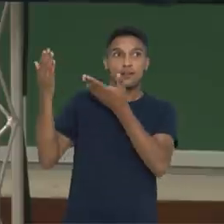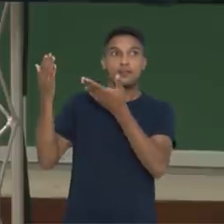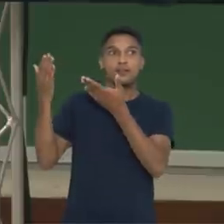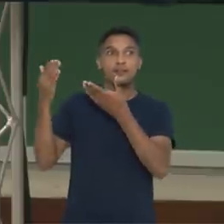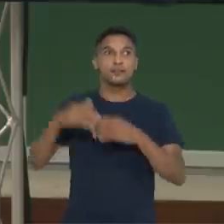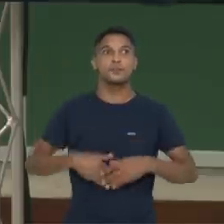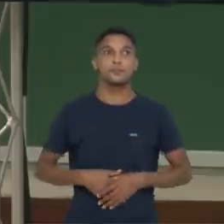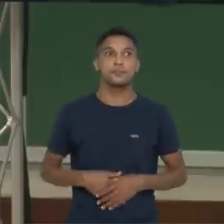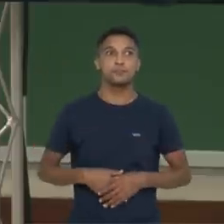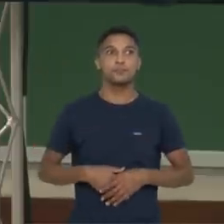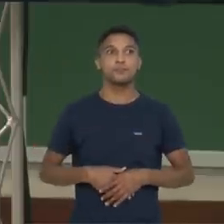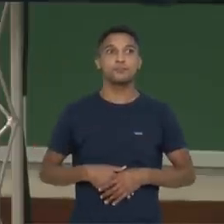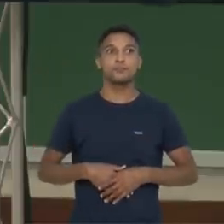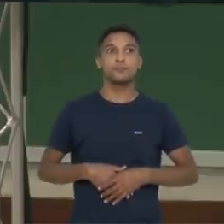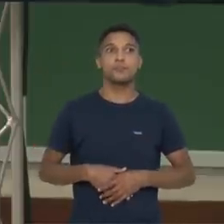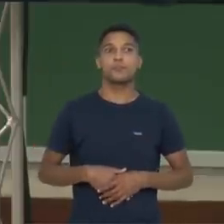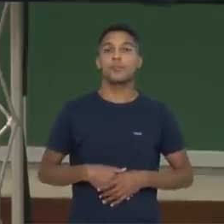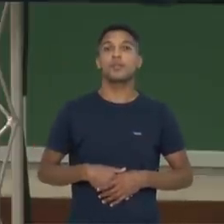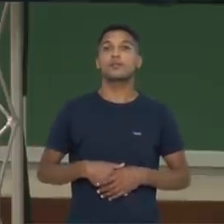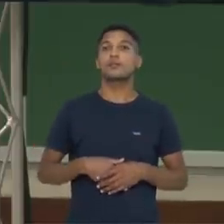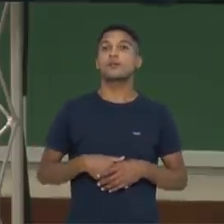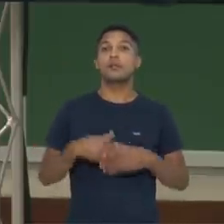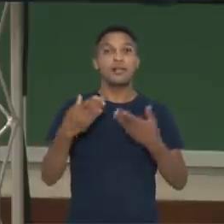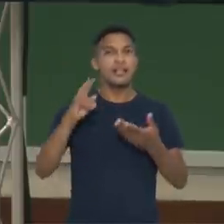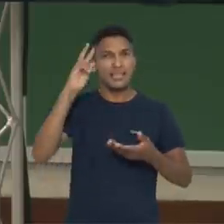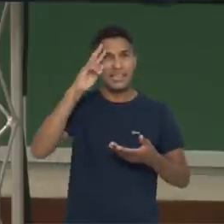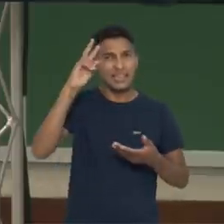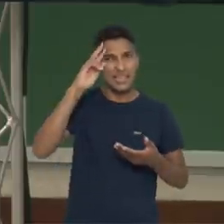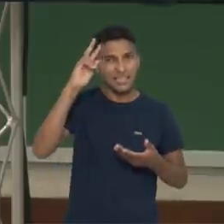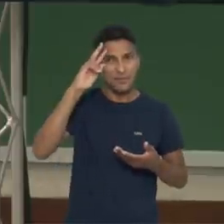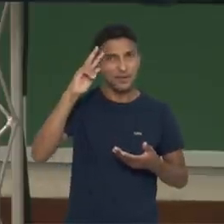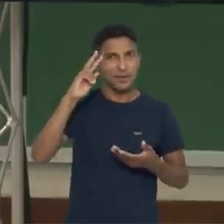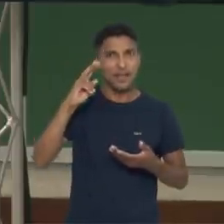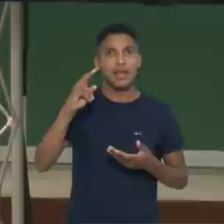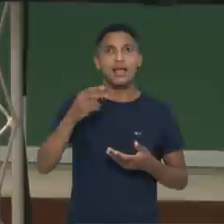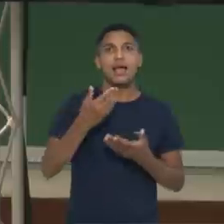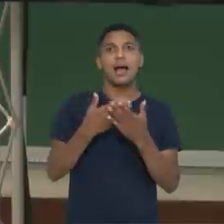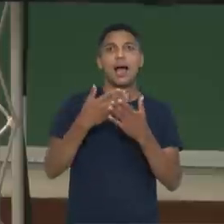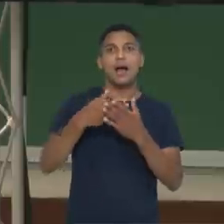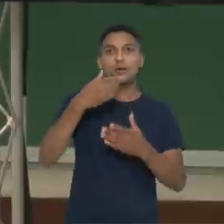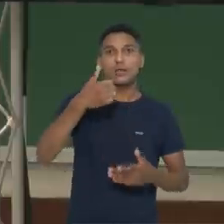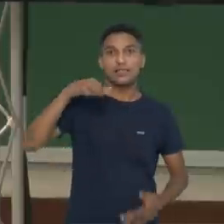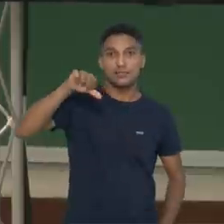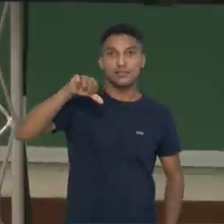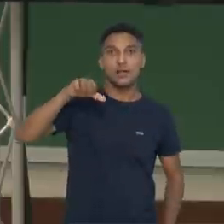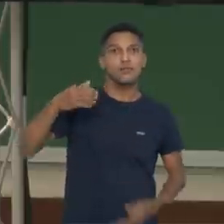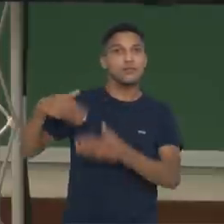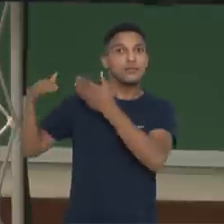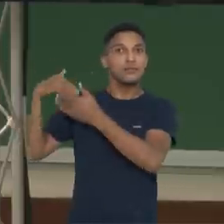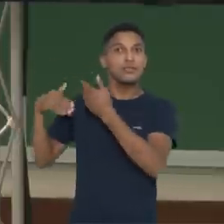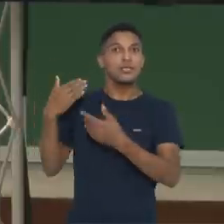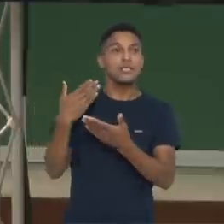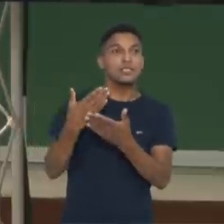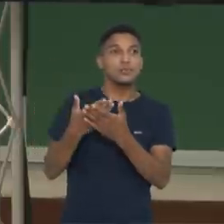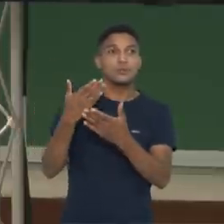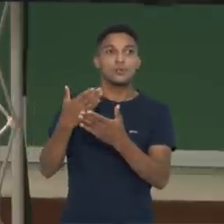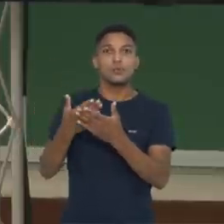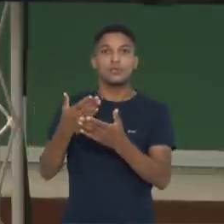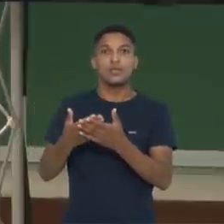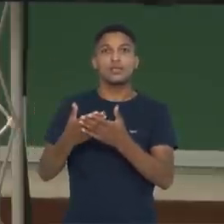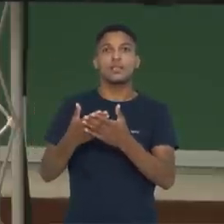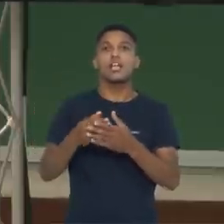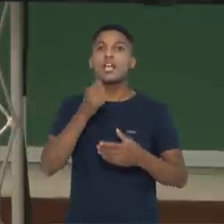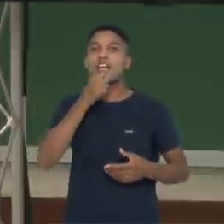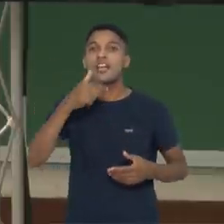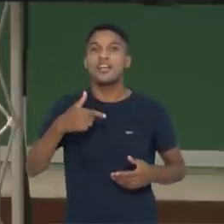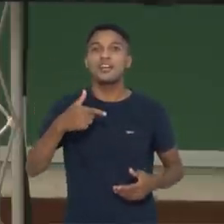Então, vocês lembram que na aula 19 nós falamos sobre a comédia dell'arte, né? Um tipo de comédia que viajava de forma mambembe, ou